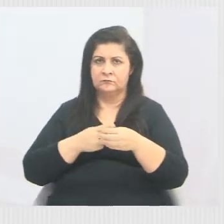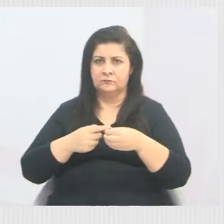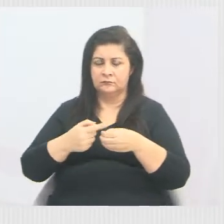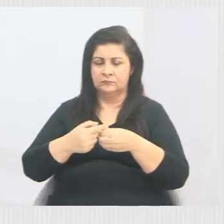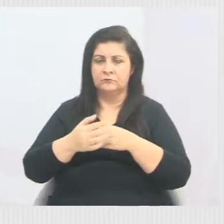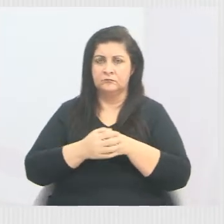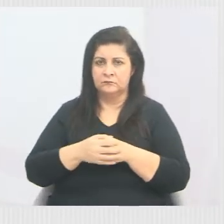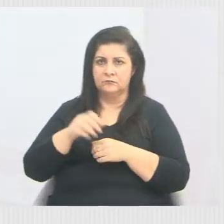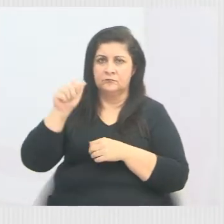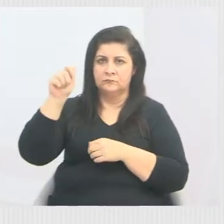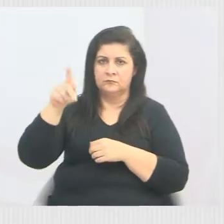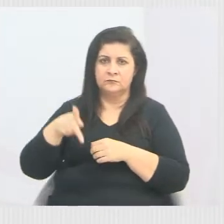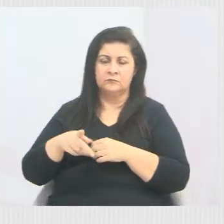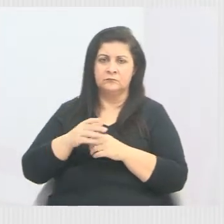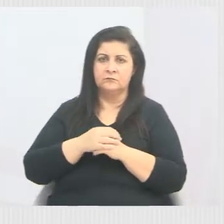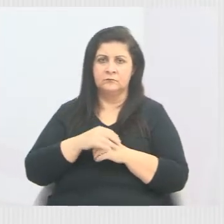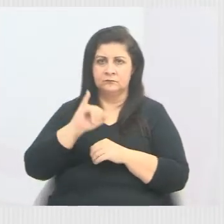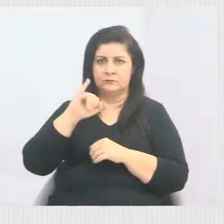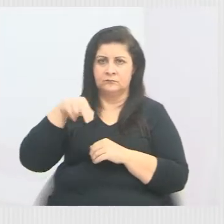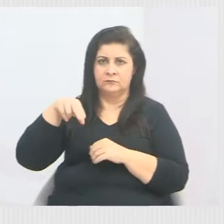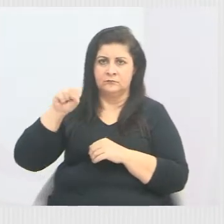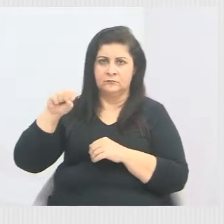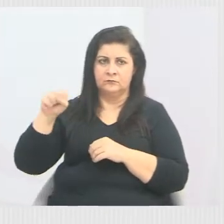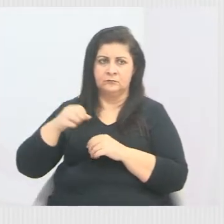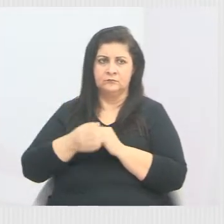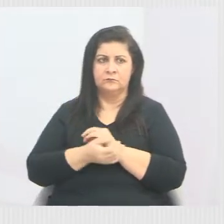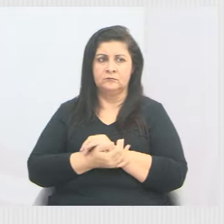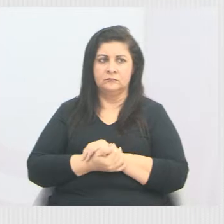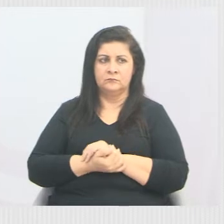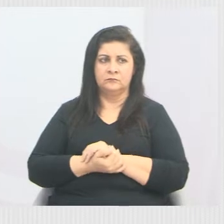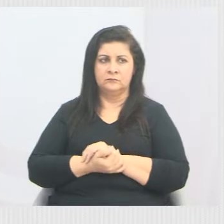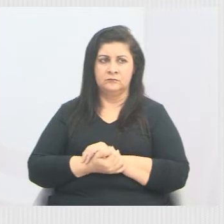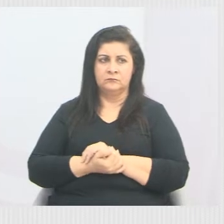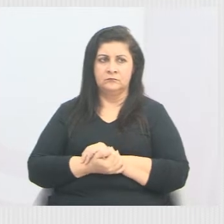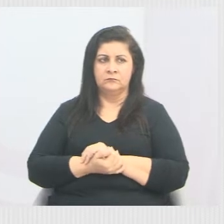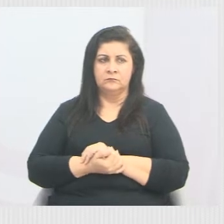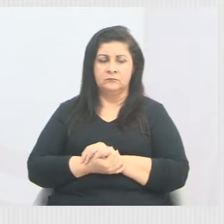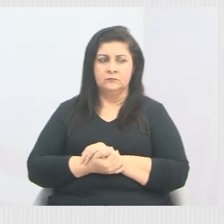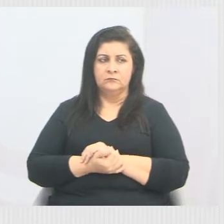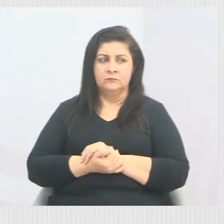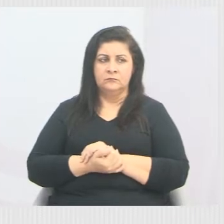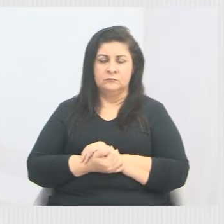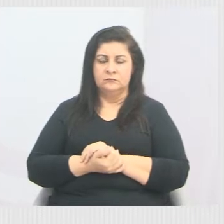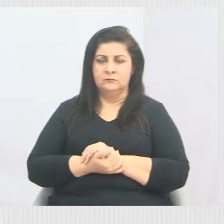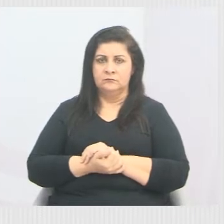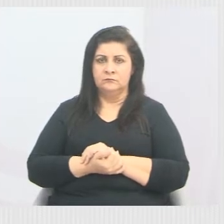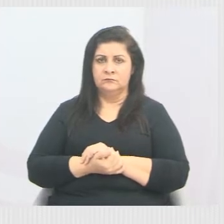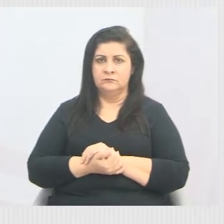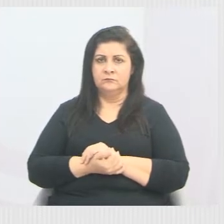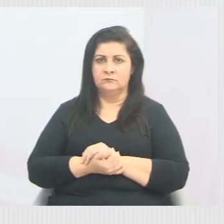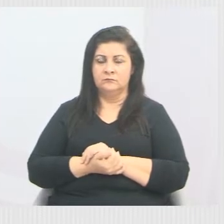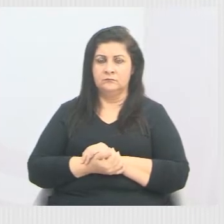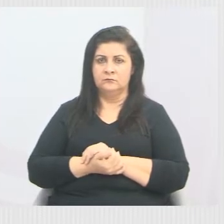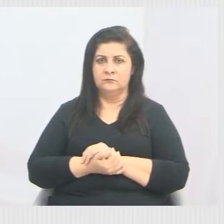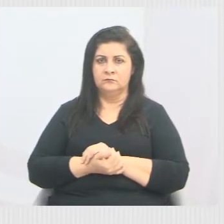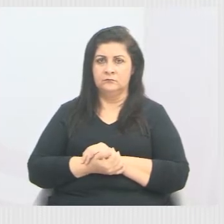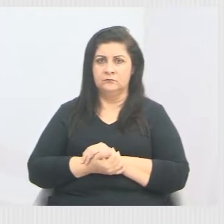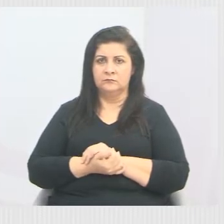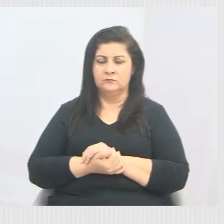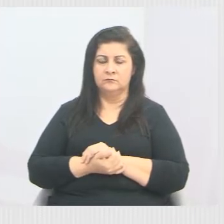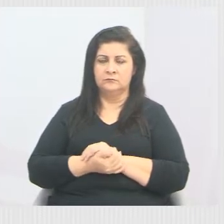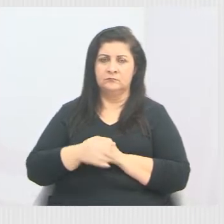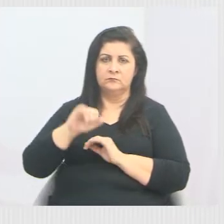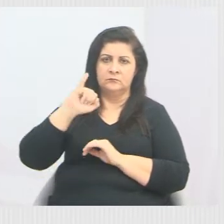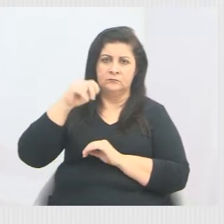a previdência social do município. Então, aqui entra as compensações financeiras que ocorrem de retenção do